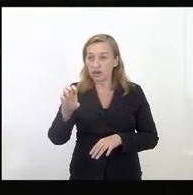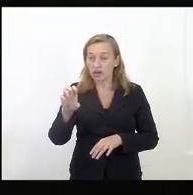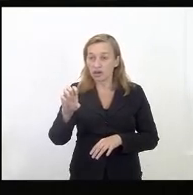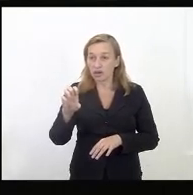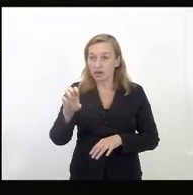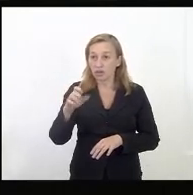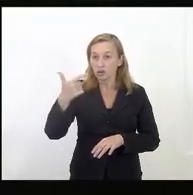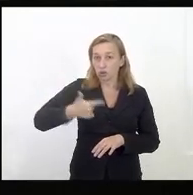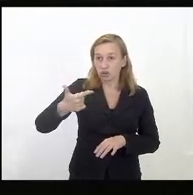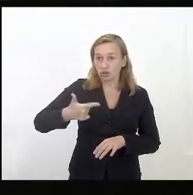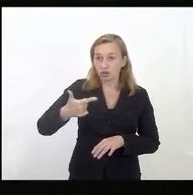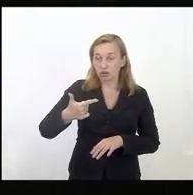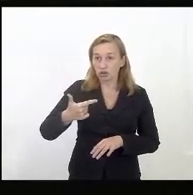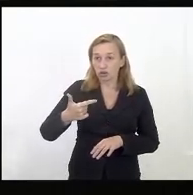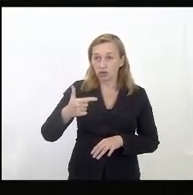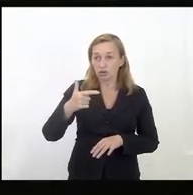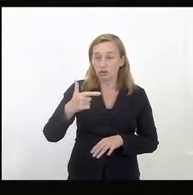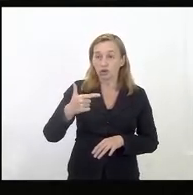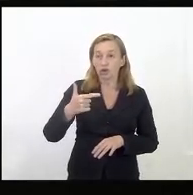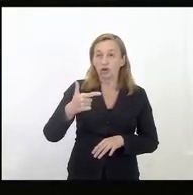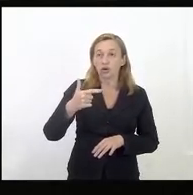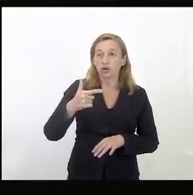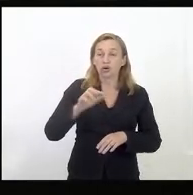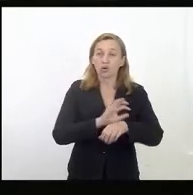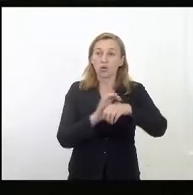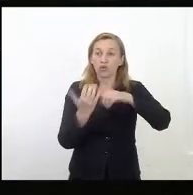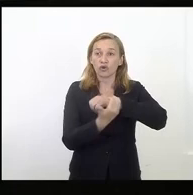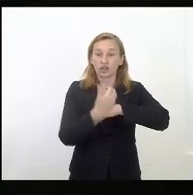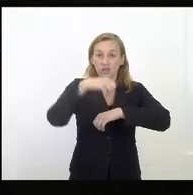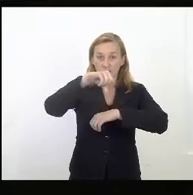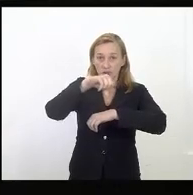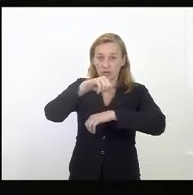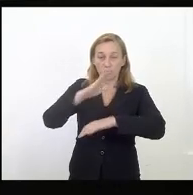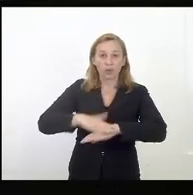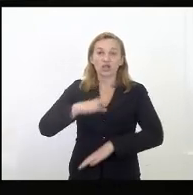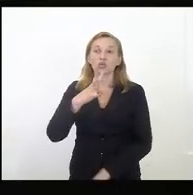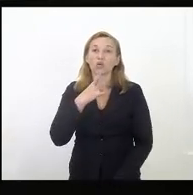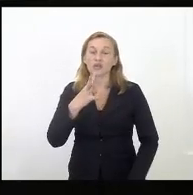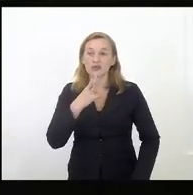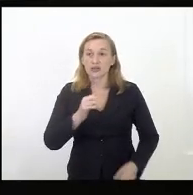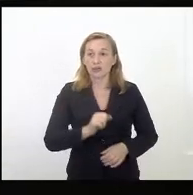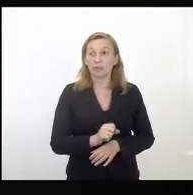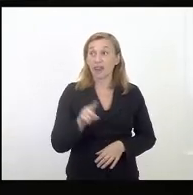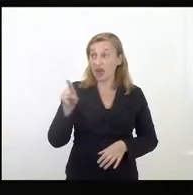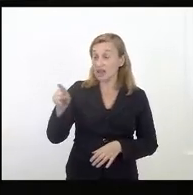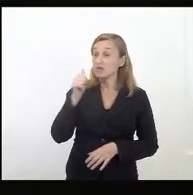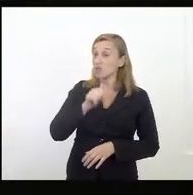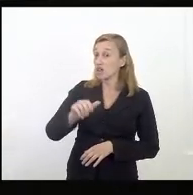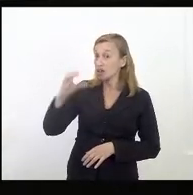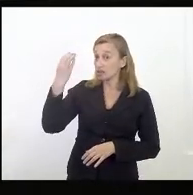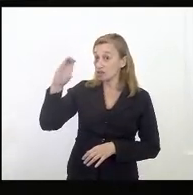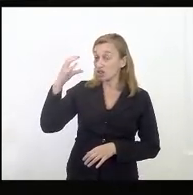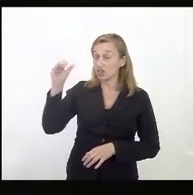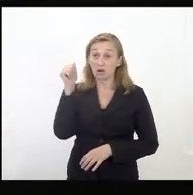sarkov dois o covid-19 mais conhecido essa cientista Negra uma mulher